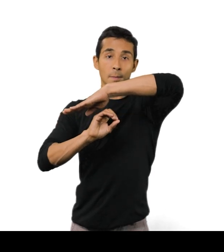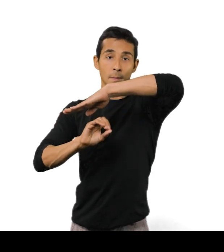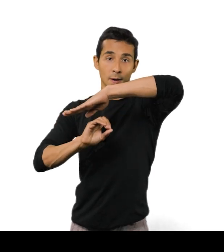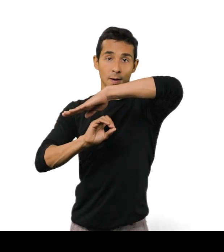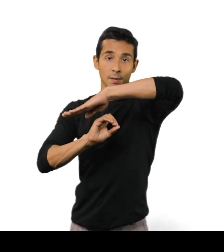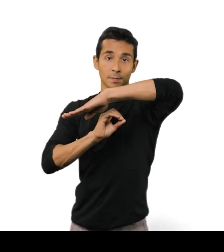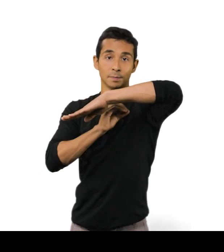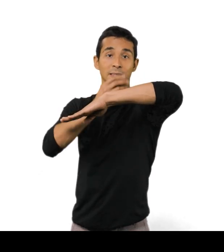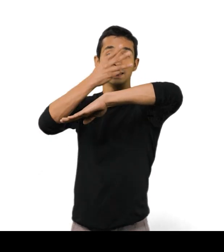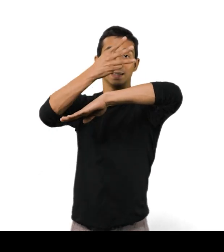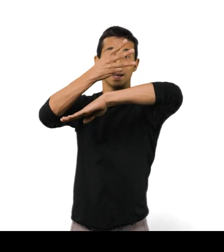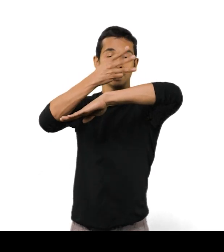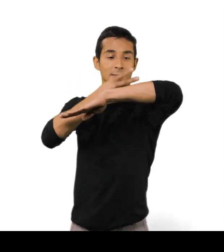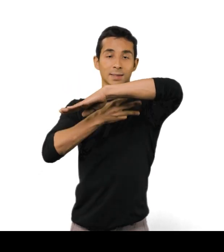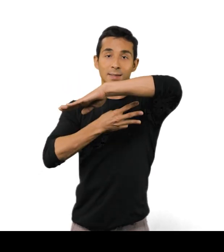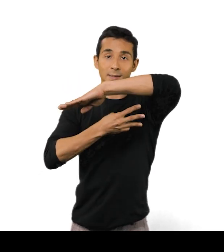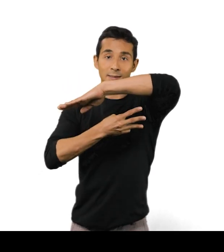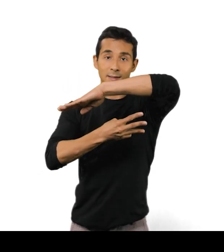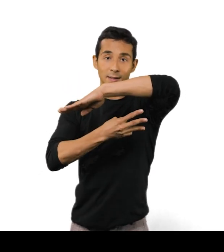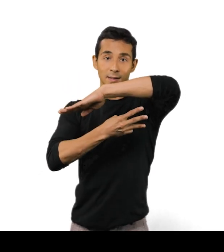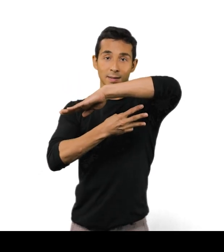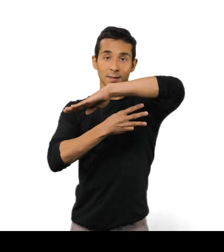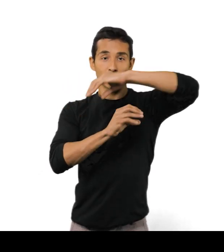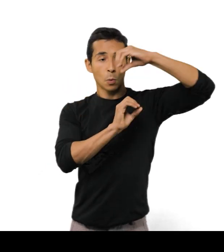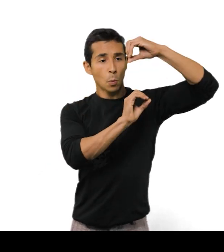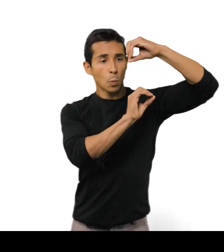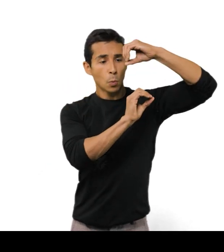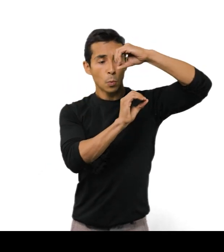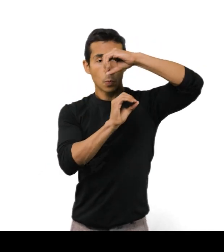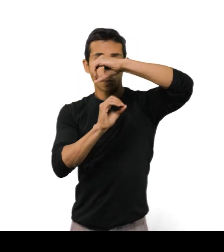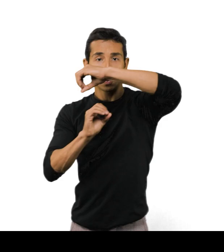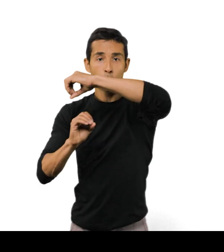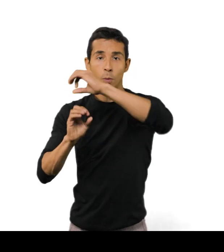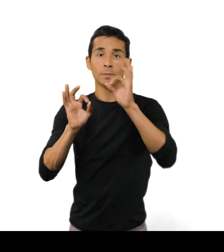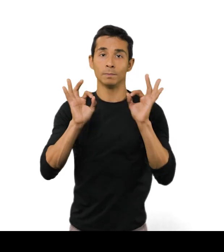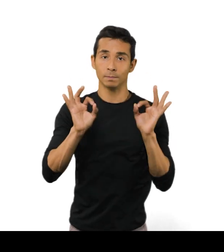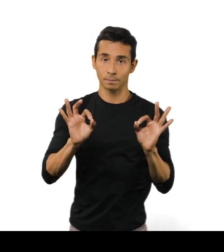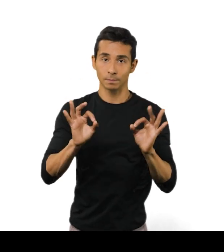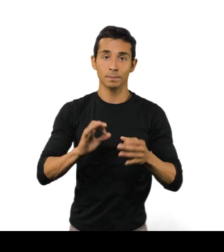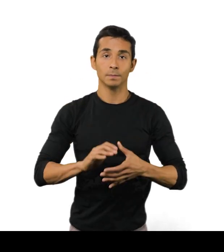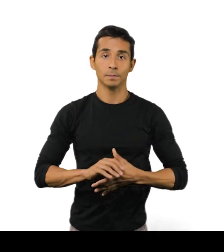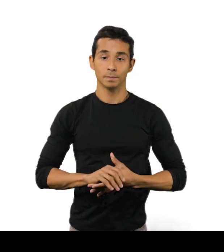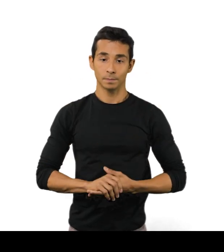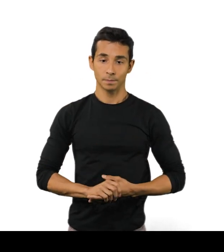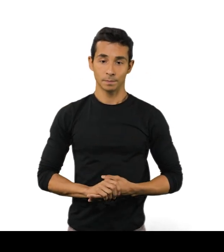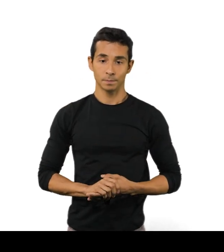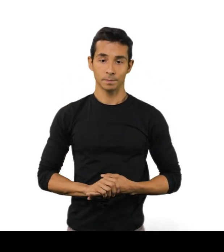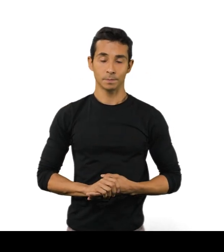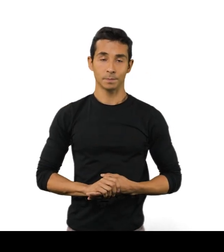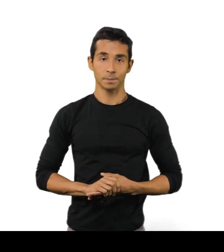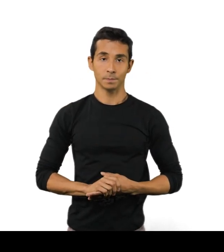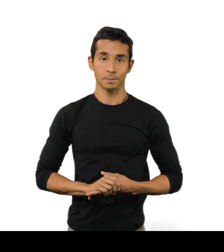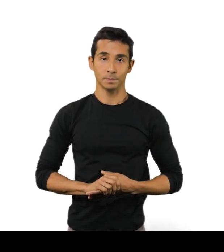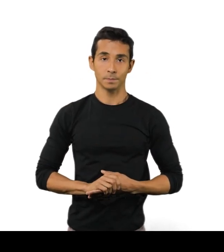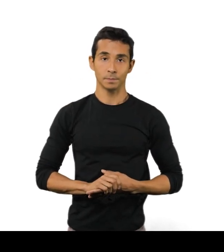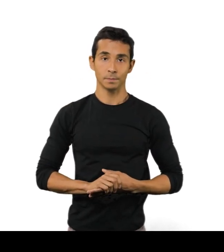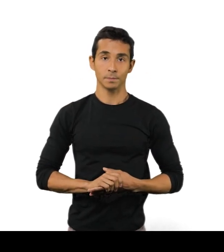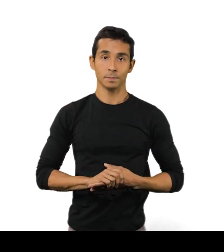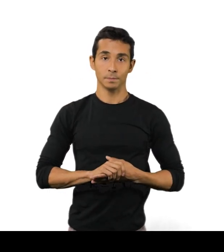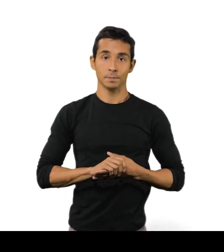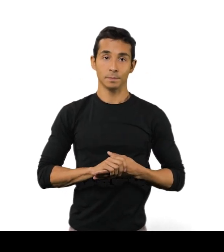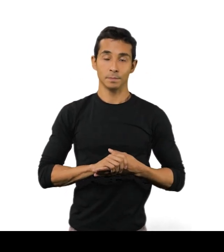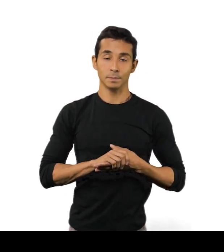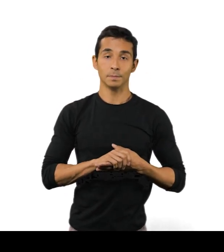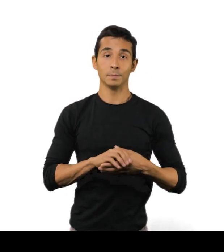pequenos círculos vazados, 3 de cada lado, simetricamente alinhados. As figuras da linha